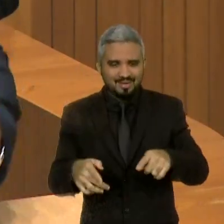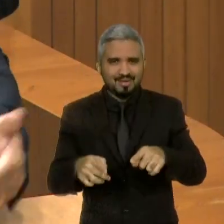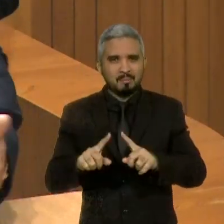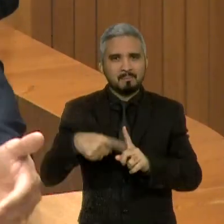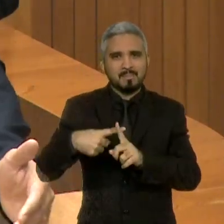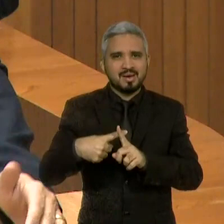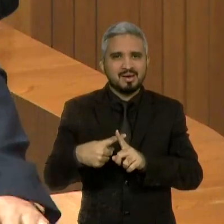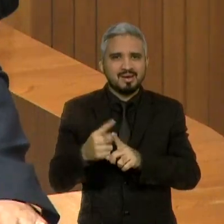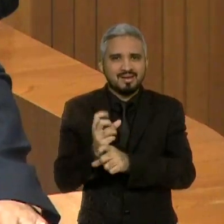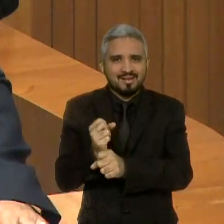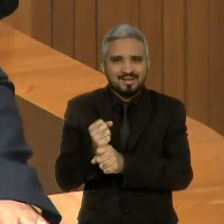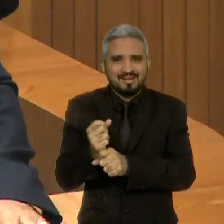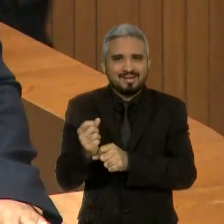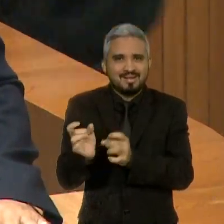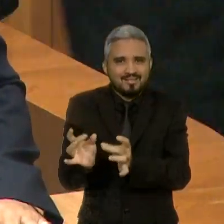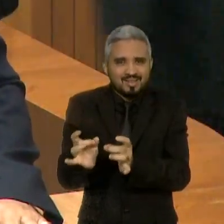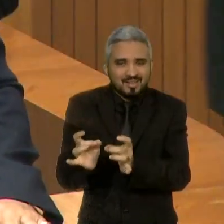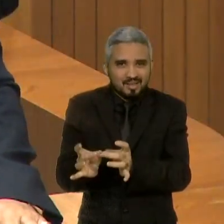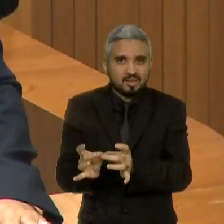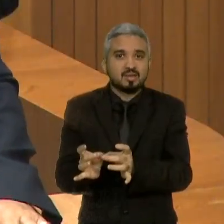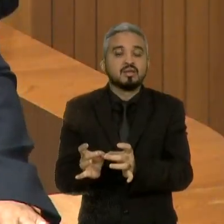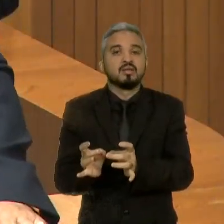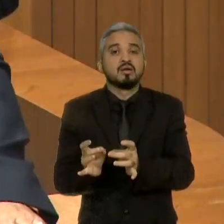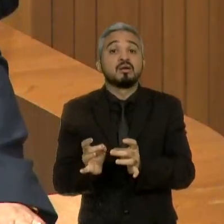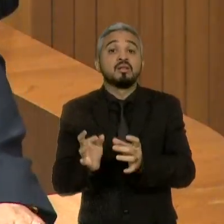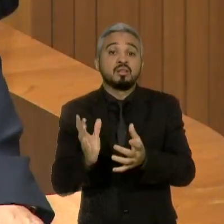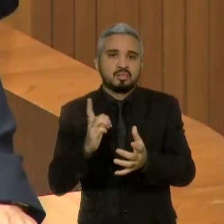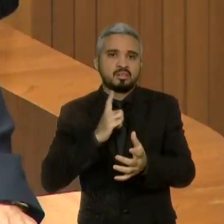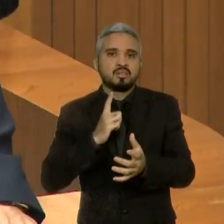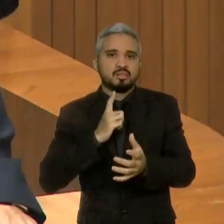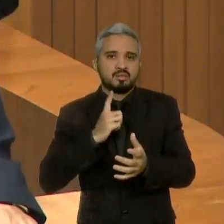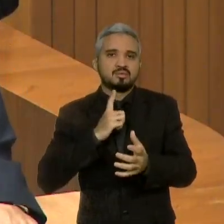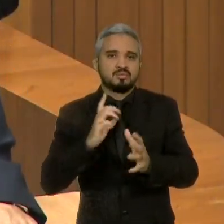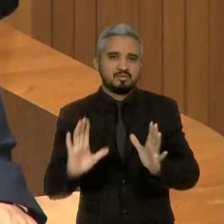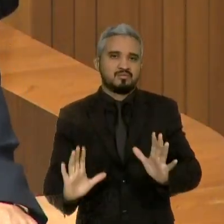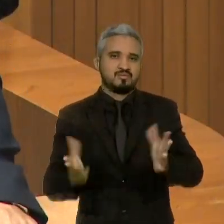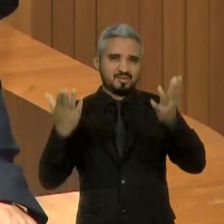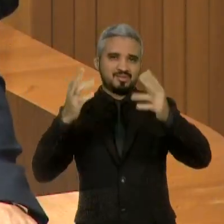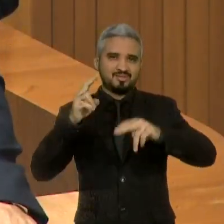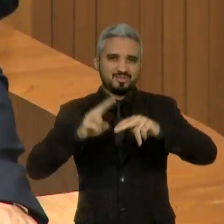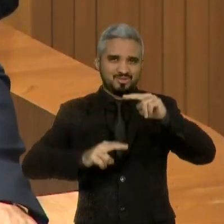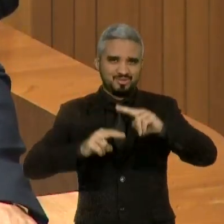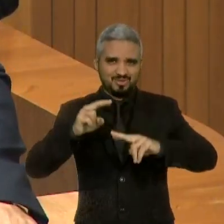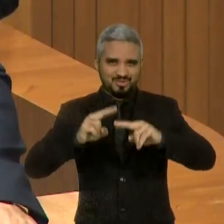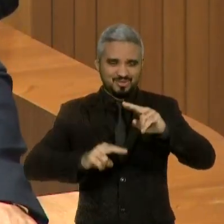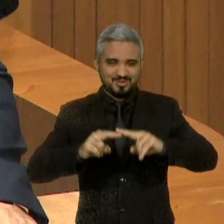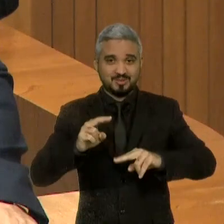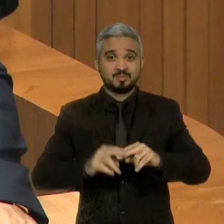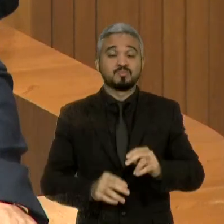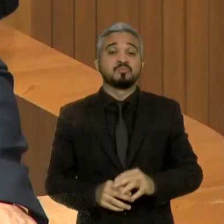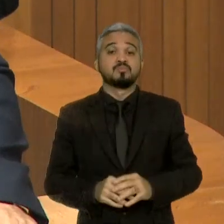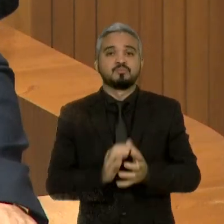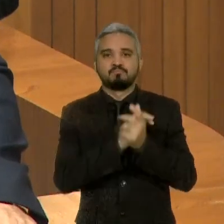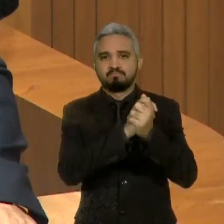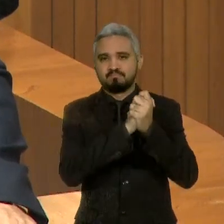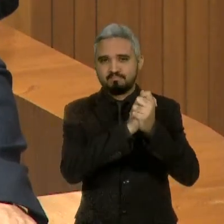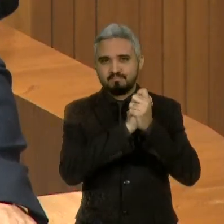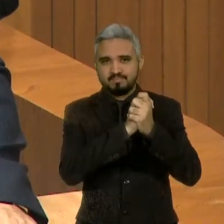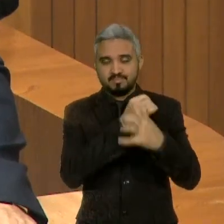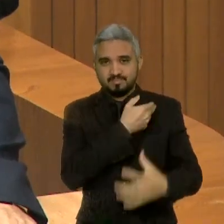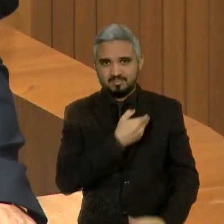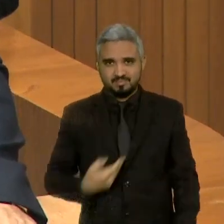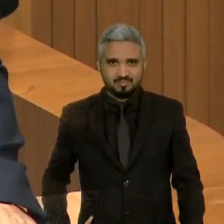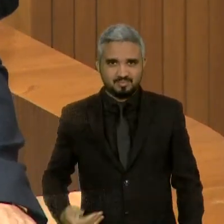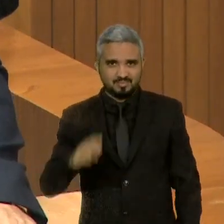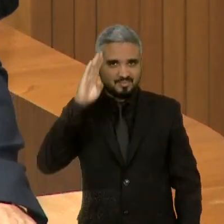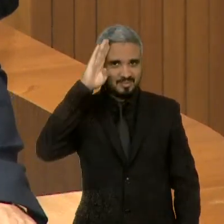e movimentado ao longo desses dias, dessas festas juninas. Parabenizo o governador Carlos Brandão, feliz do